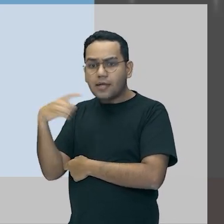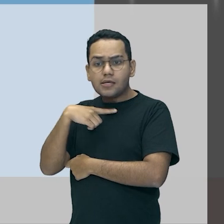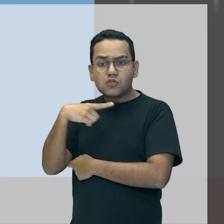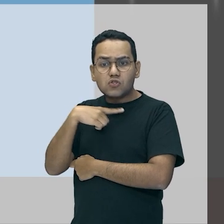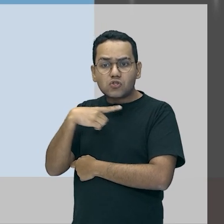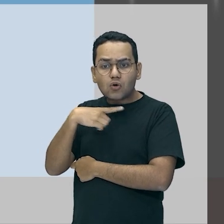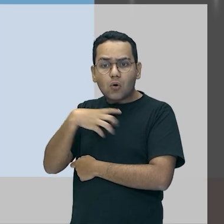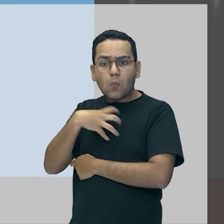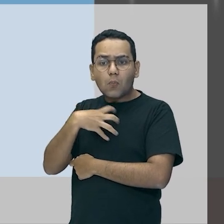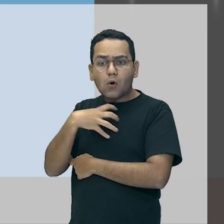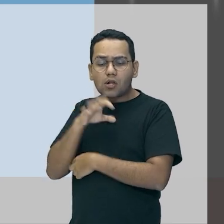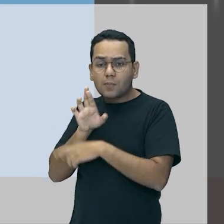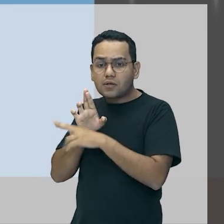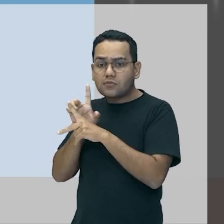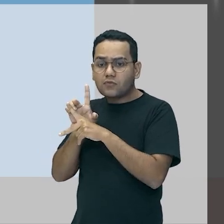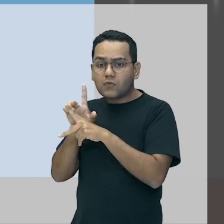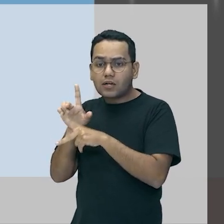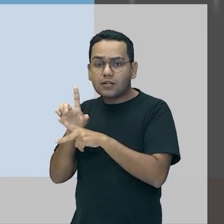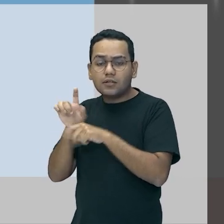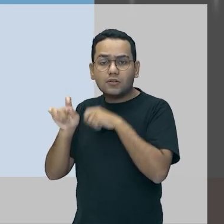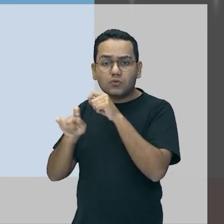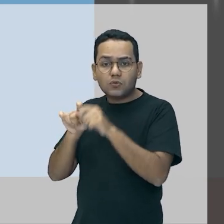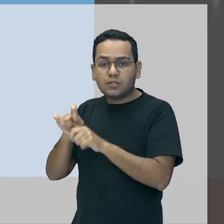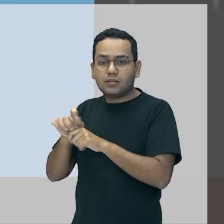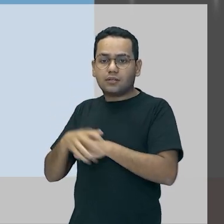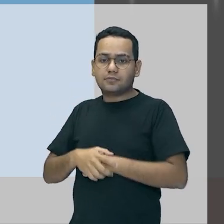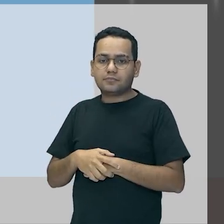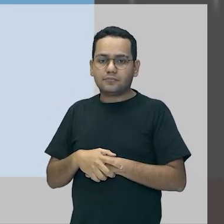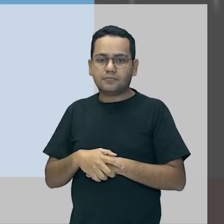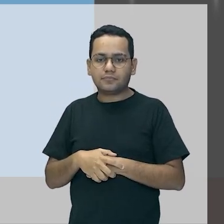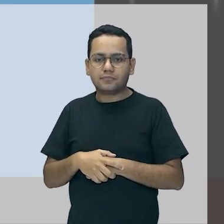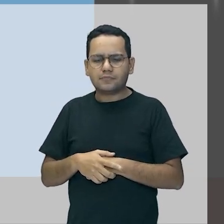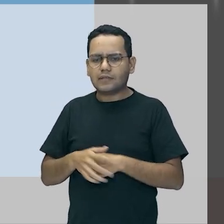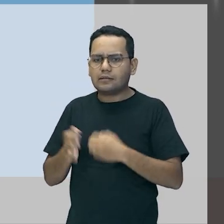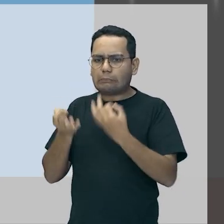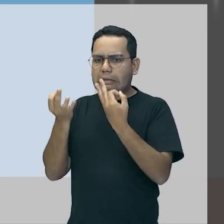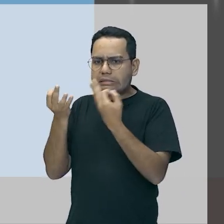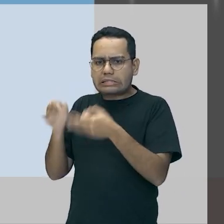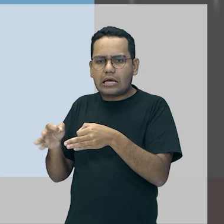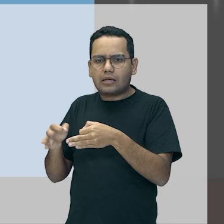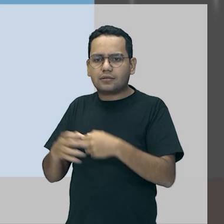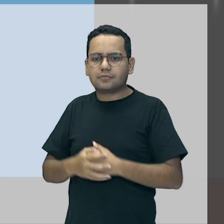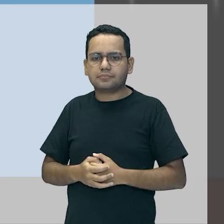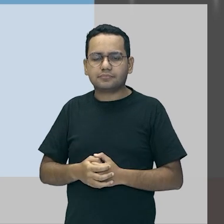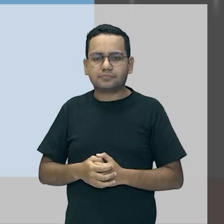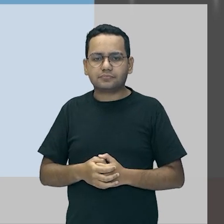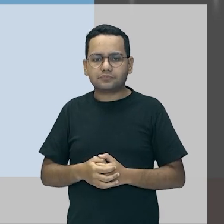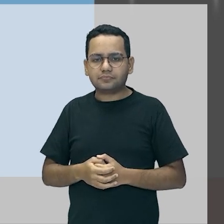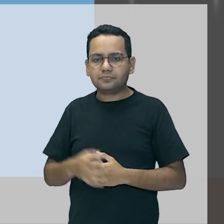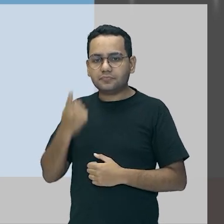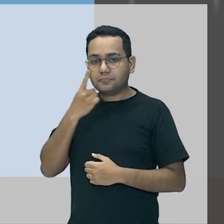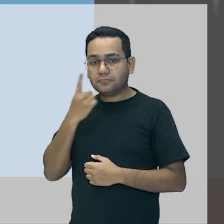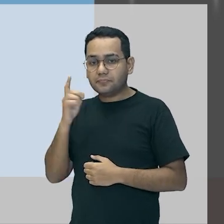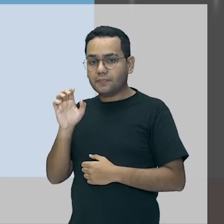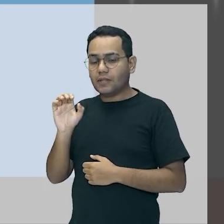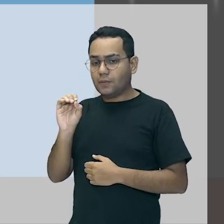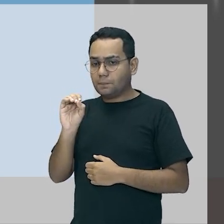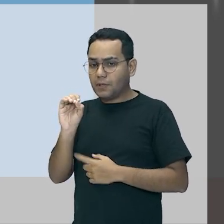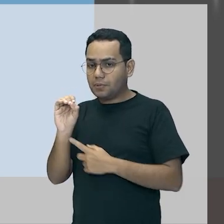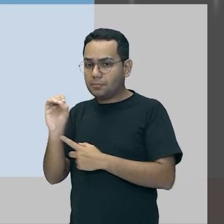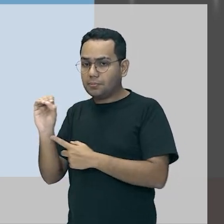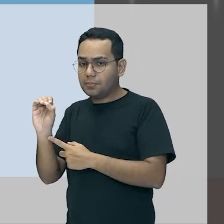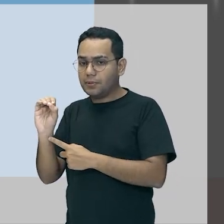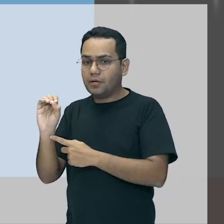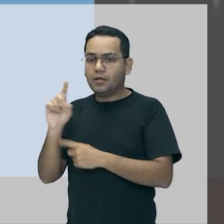comportamento, assumindo uma natureza mais determinística. Em vez do padrão da